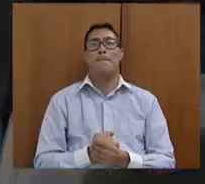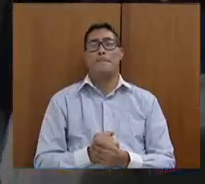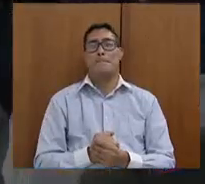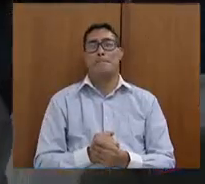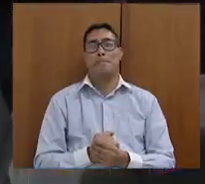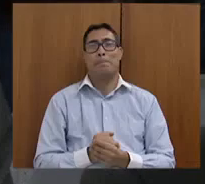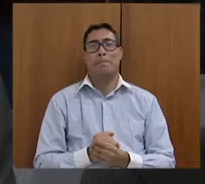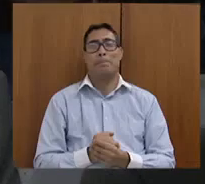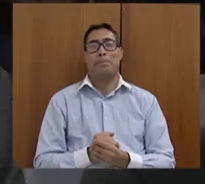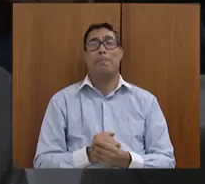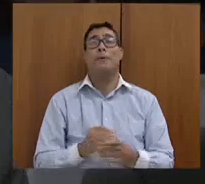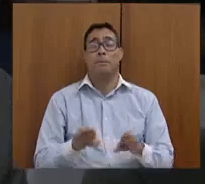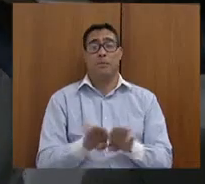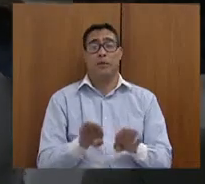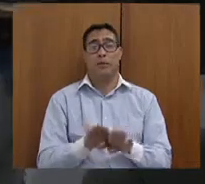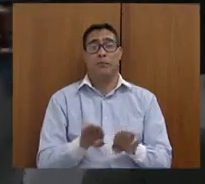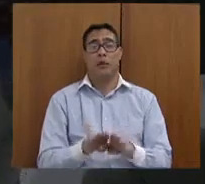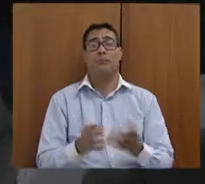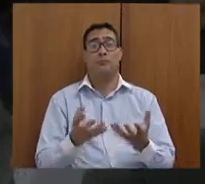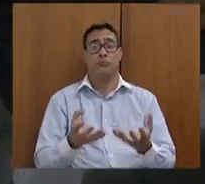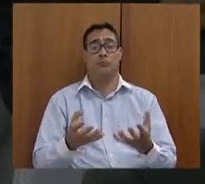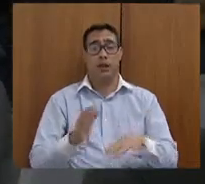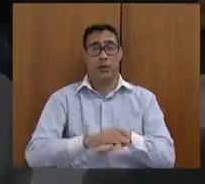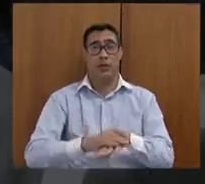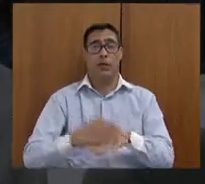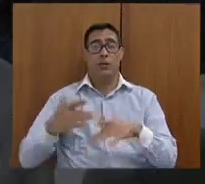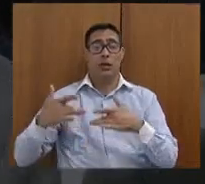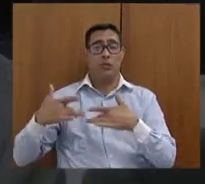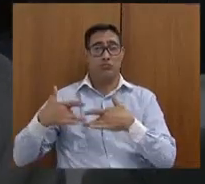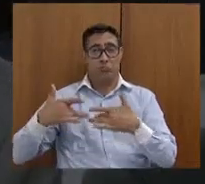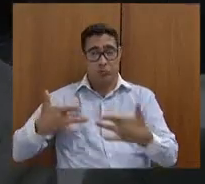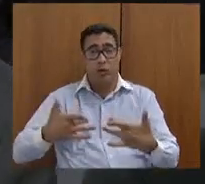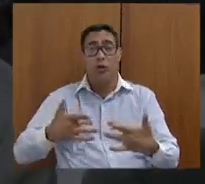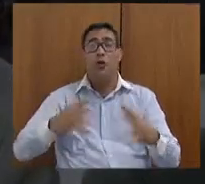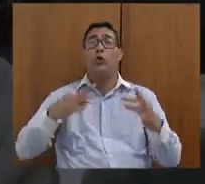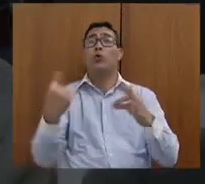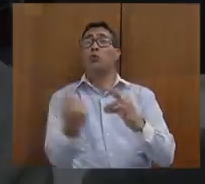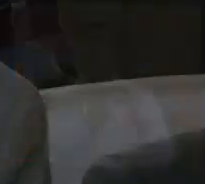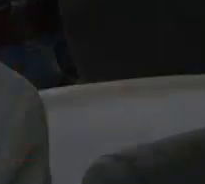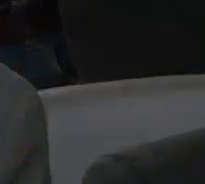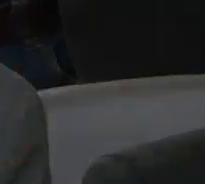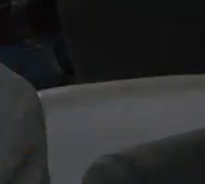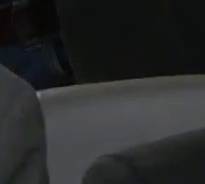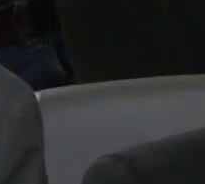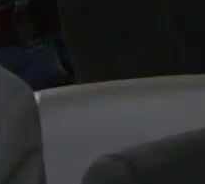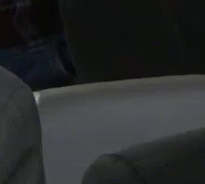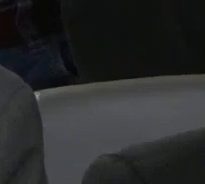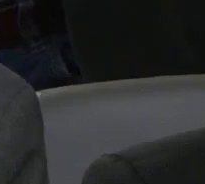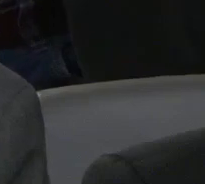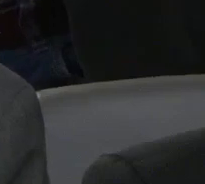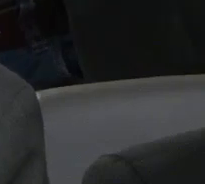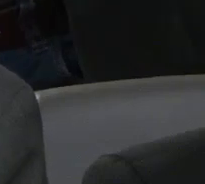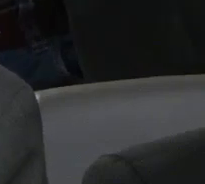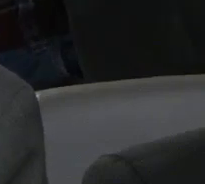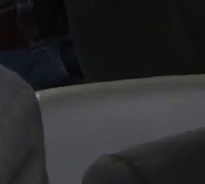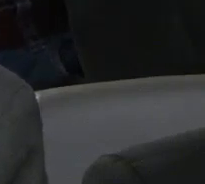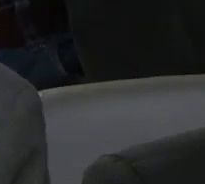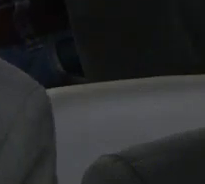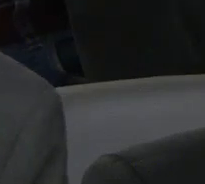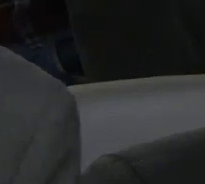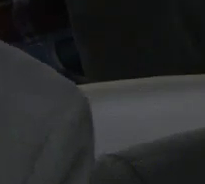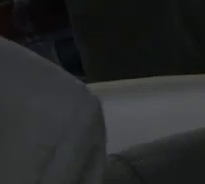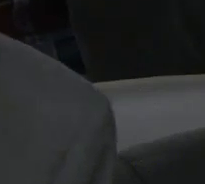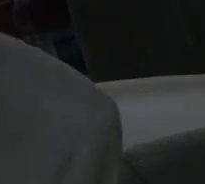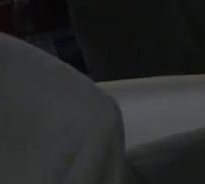me colocar à disposição de todos aqui presentes de todas as bandeiras pois a